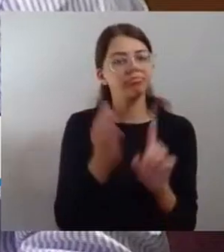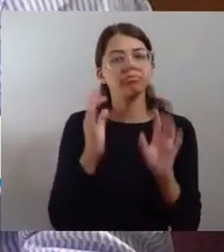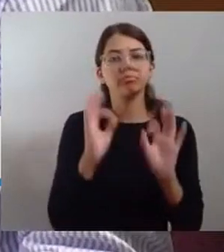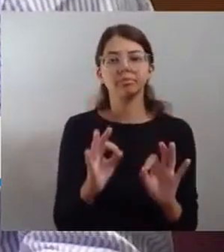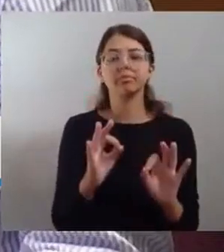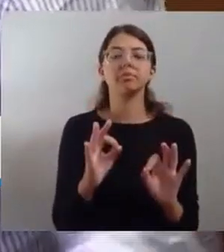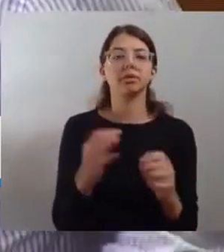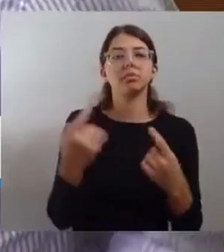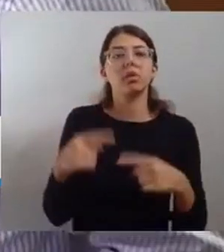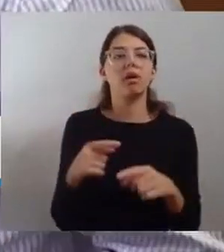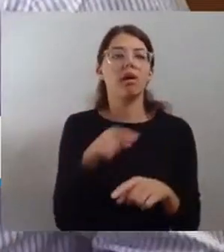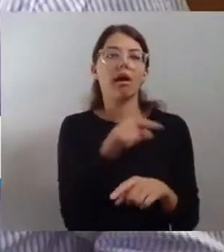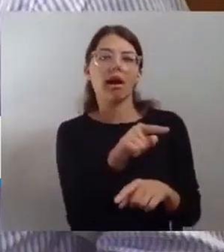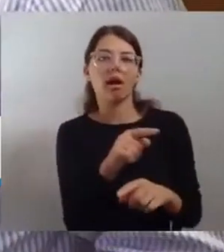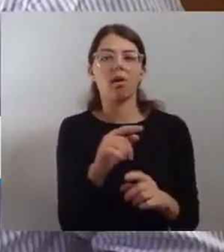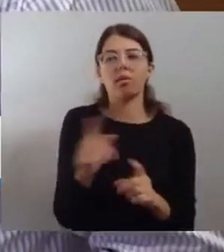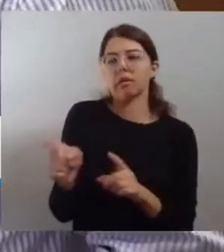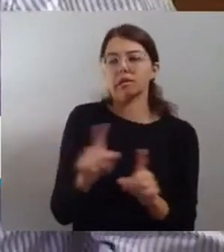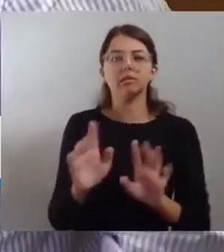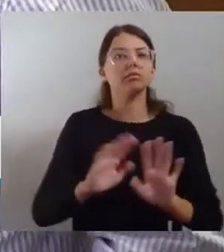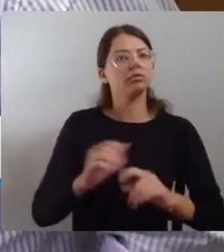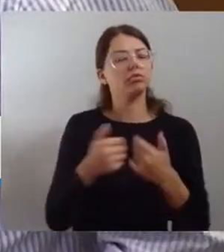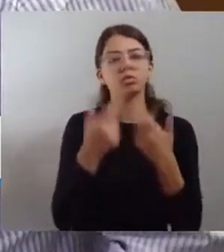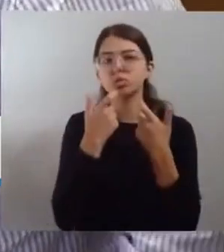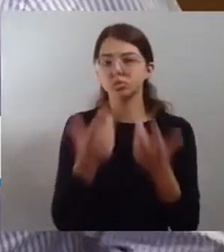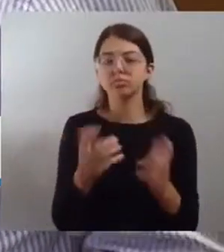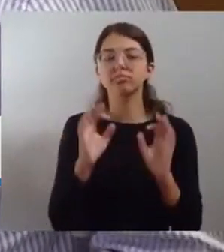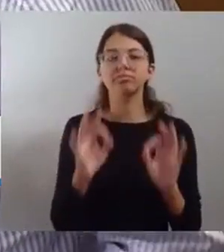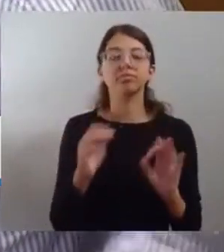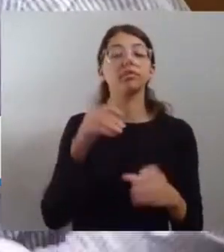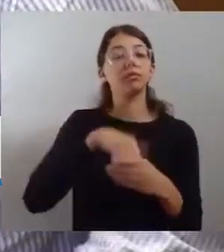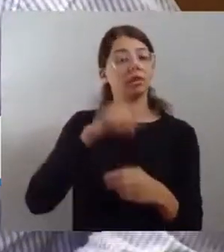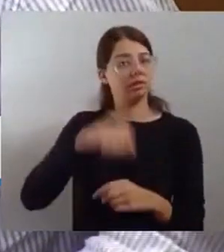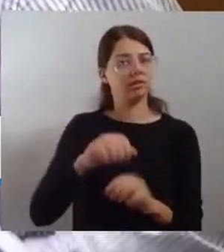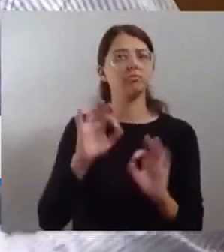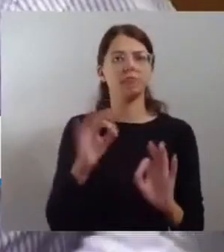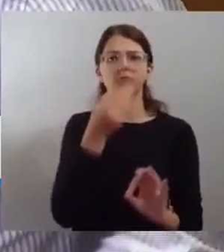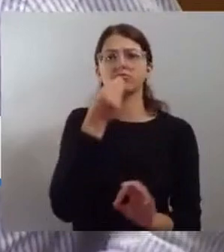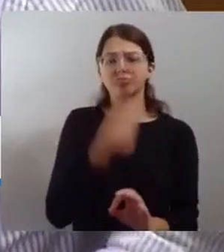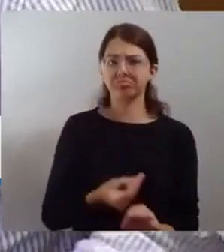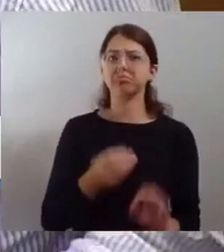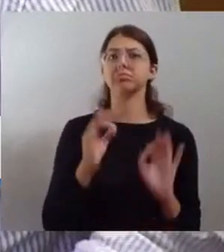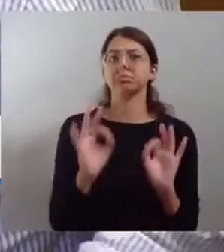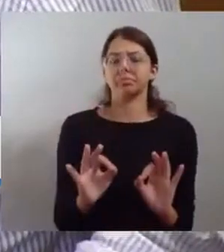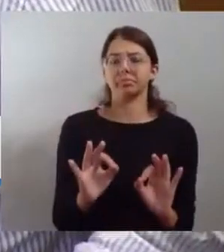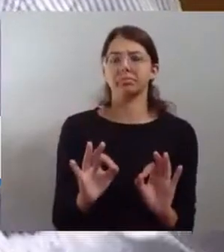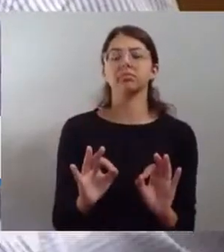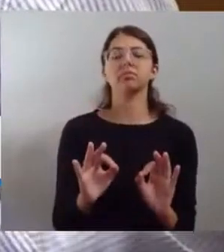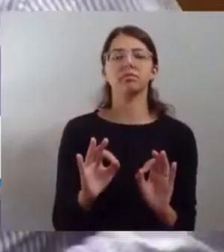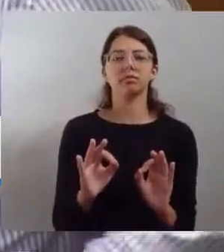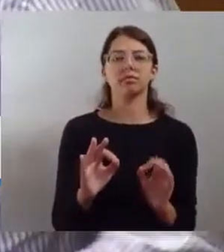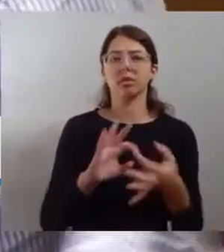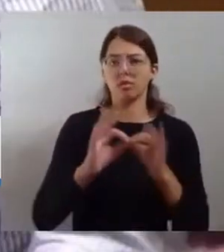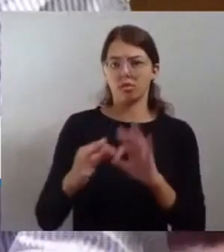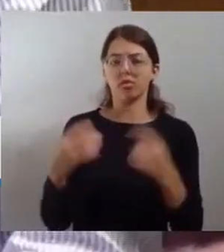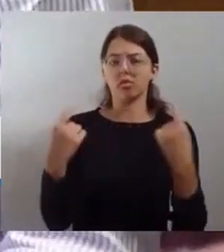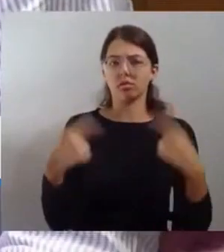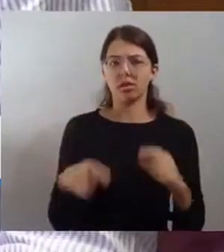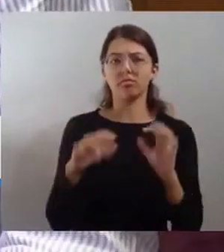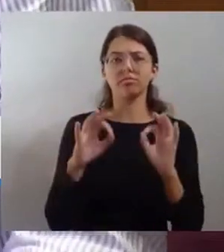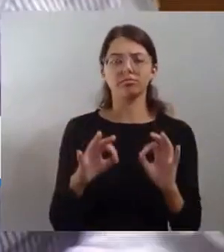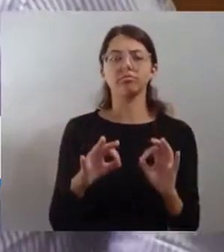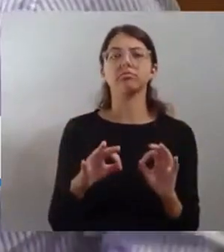lados. Pese embora o nosso voto favorável e acharmos que o voto é justo, e efetivamente é justo e é o momento certo para o